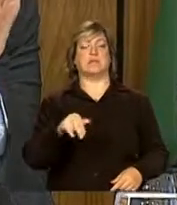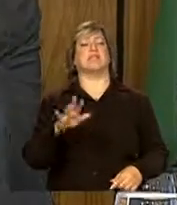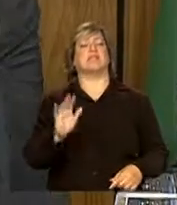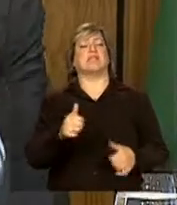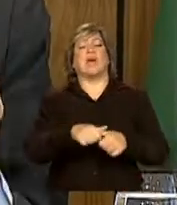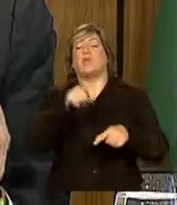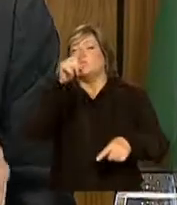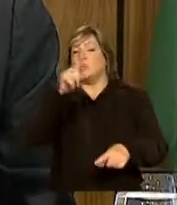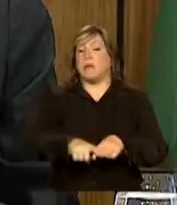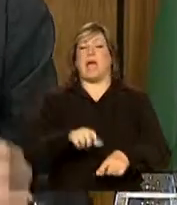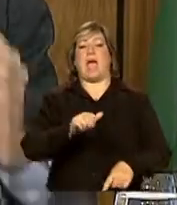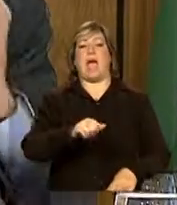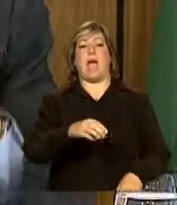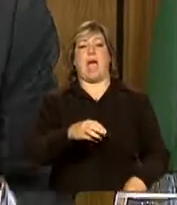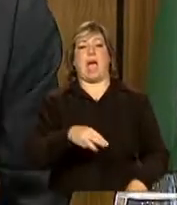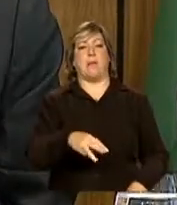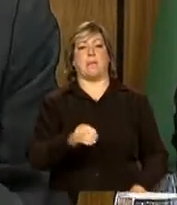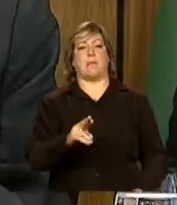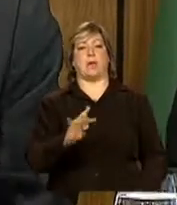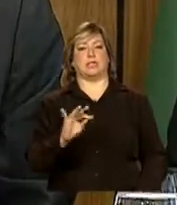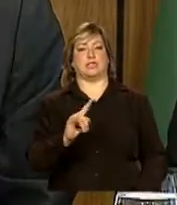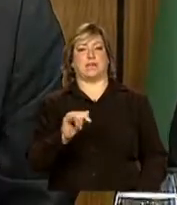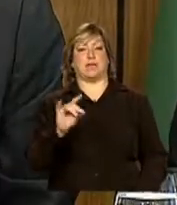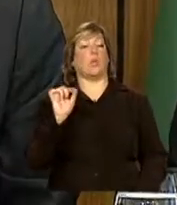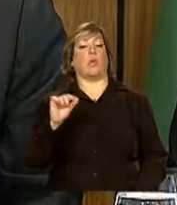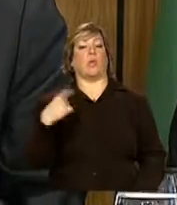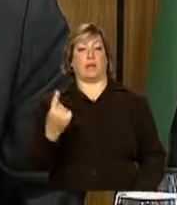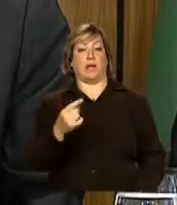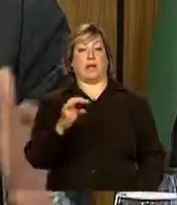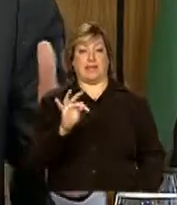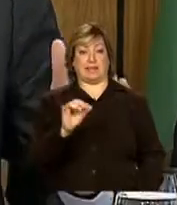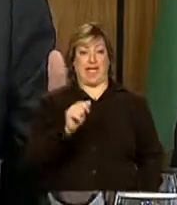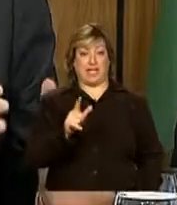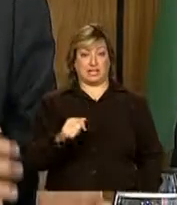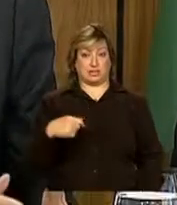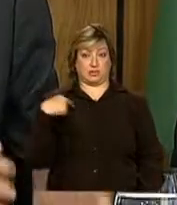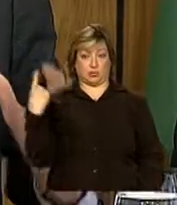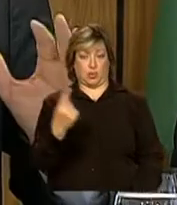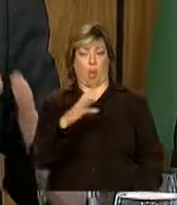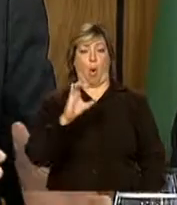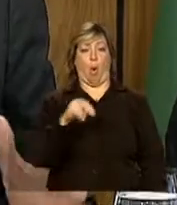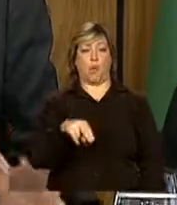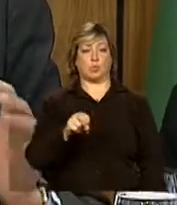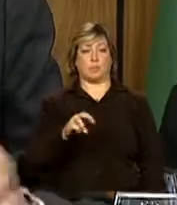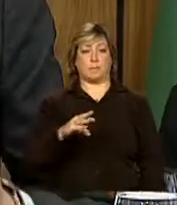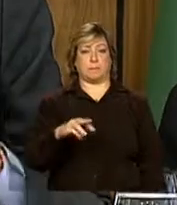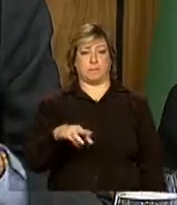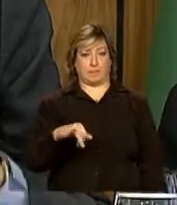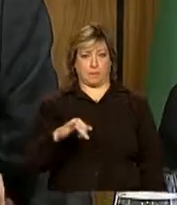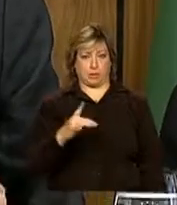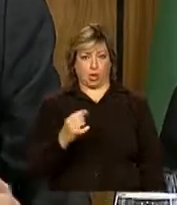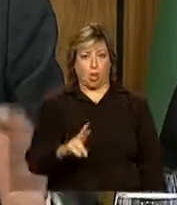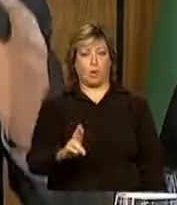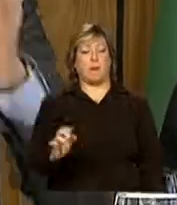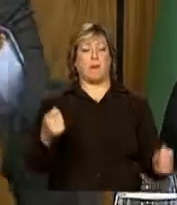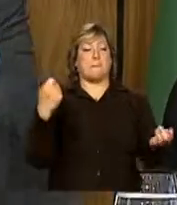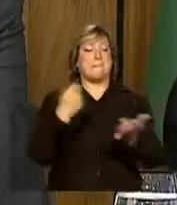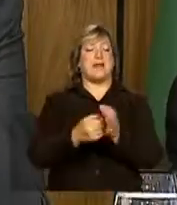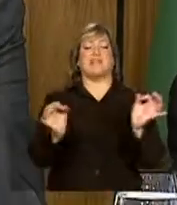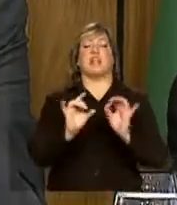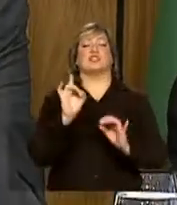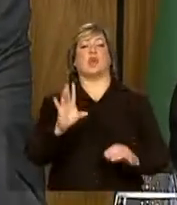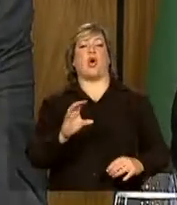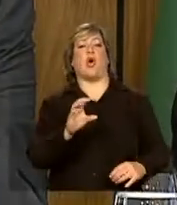amortizado. Ou seja, a tarifa do consumidor, nós não precisamos pagar nada, só vai pagar a OIM. Tem